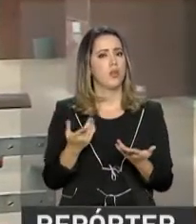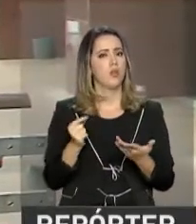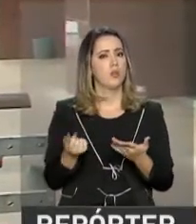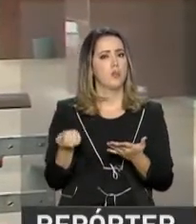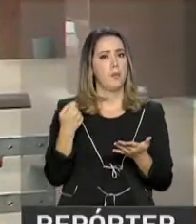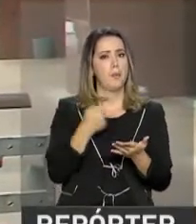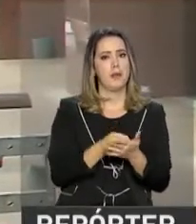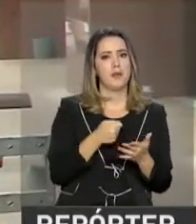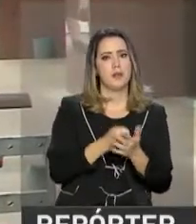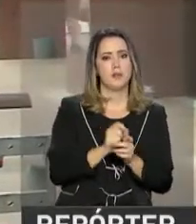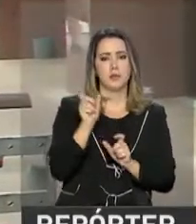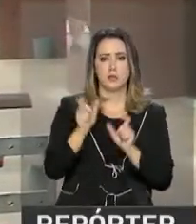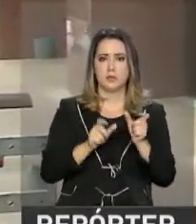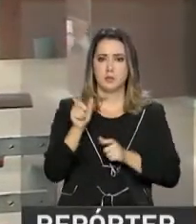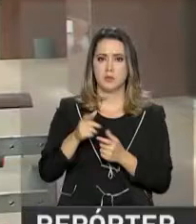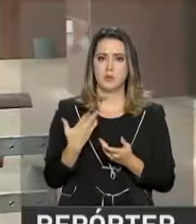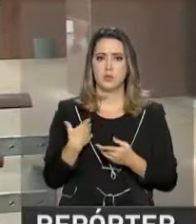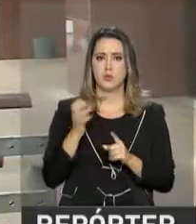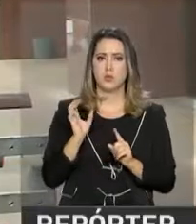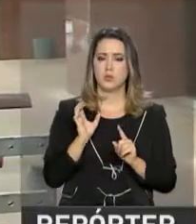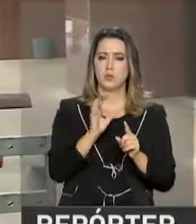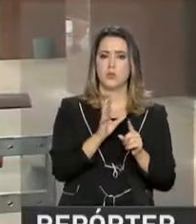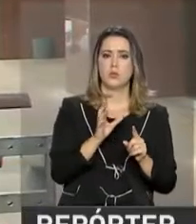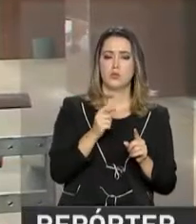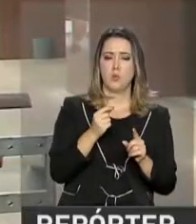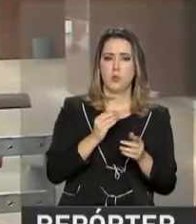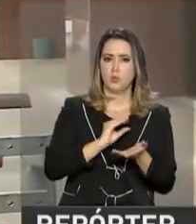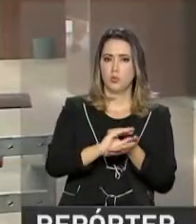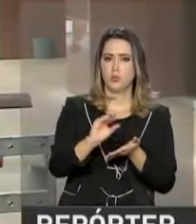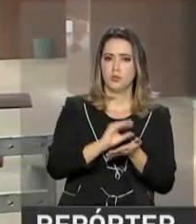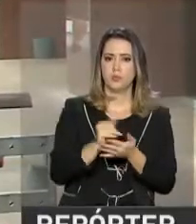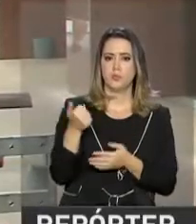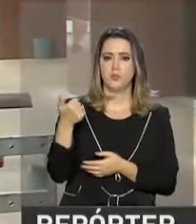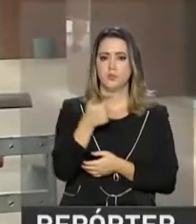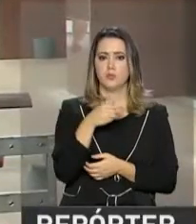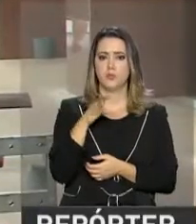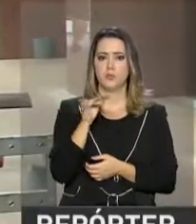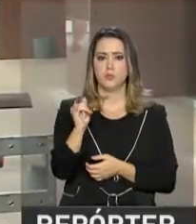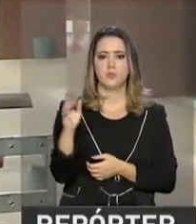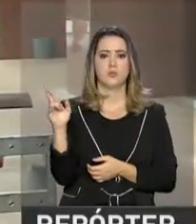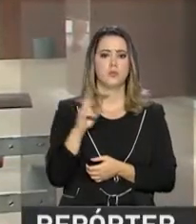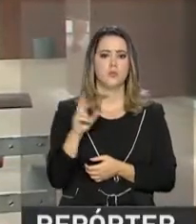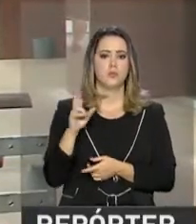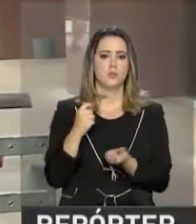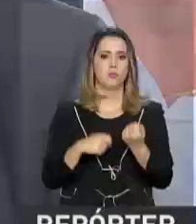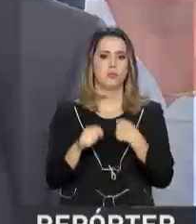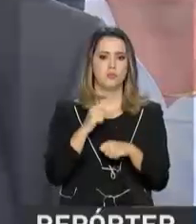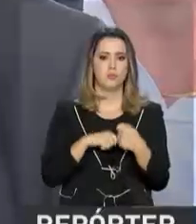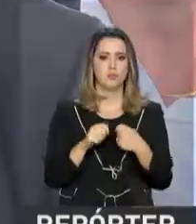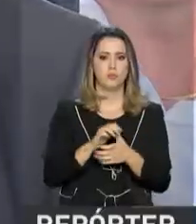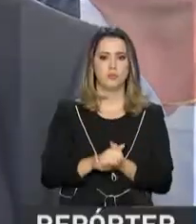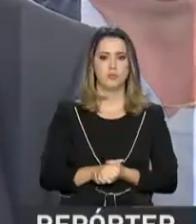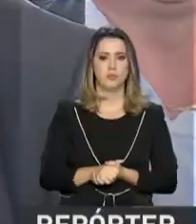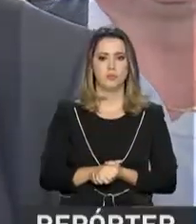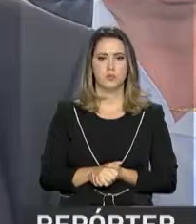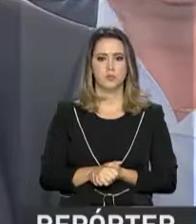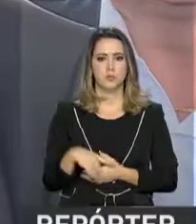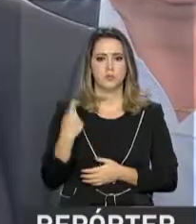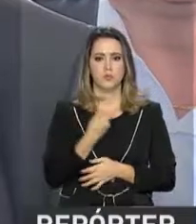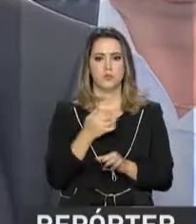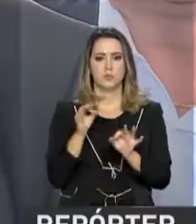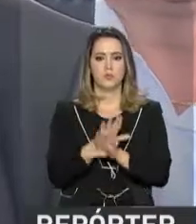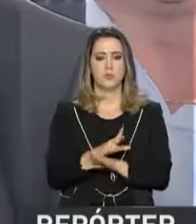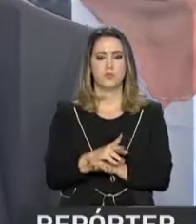ressarcimento dos correntistas afetados pode injetar 12 bilhões de reais na economia. E nós estamos solucionando. É